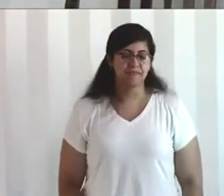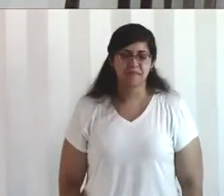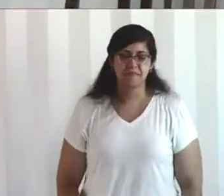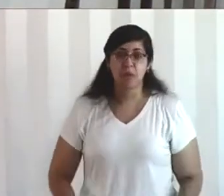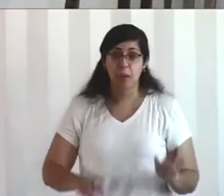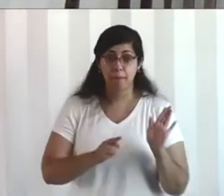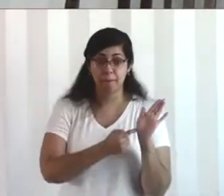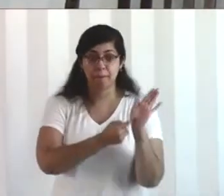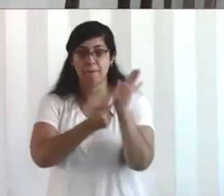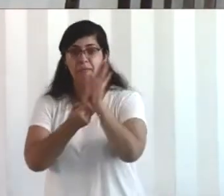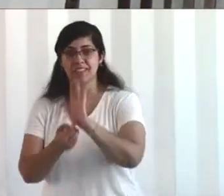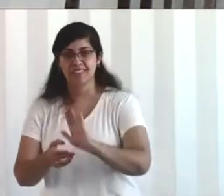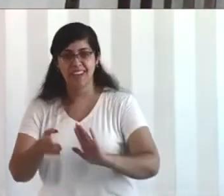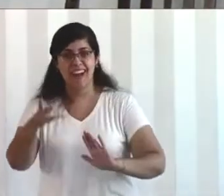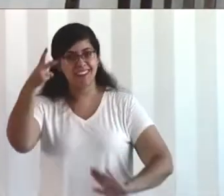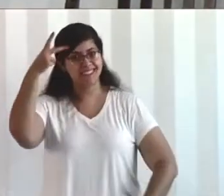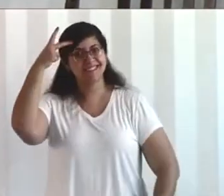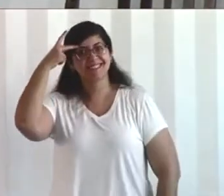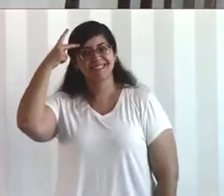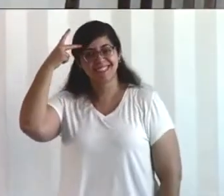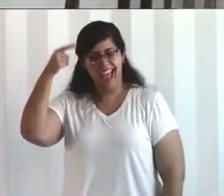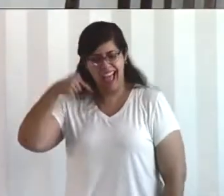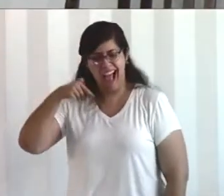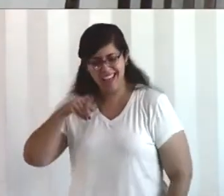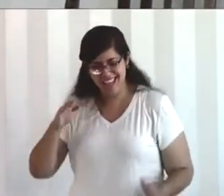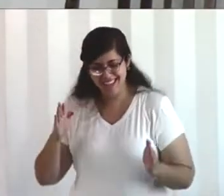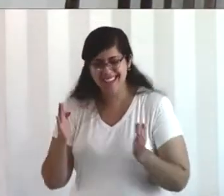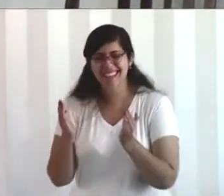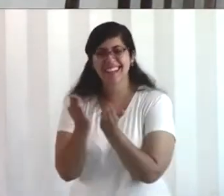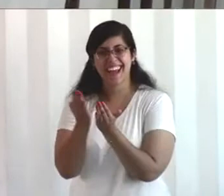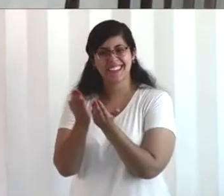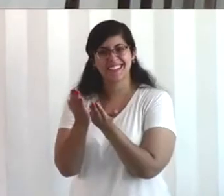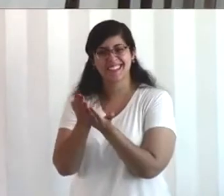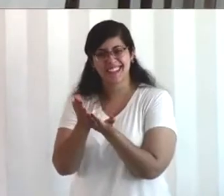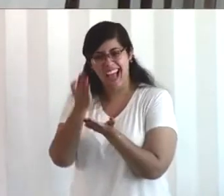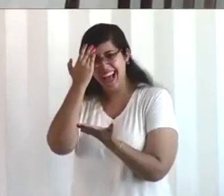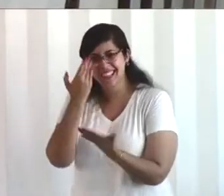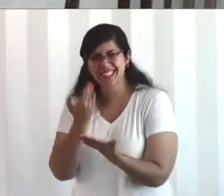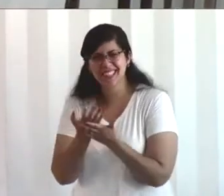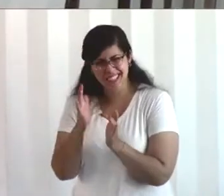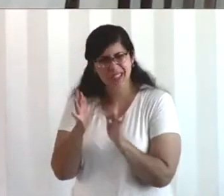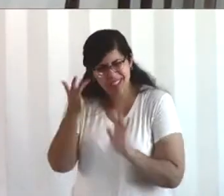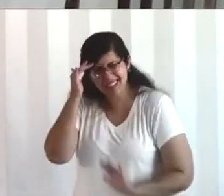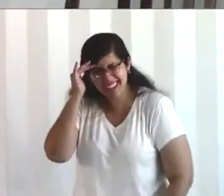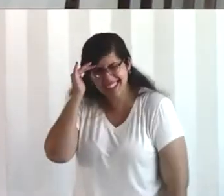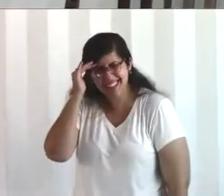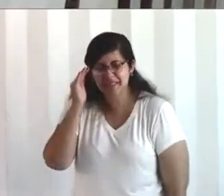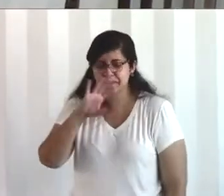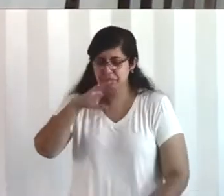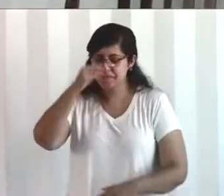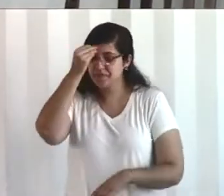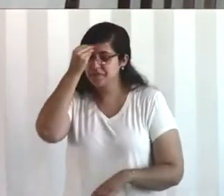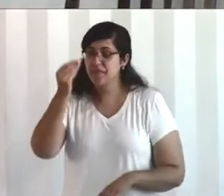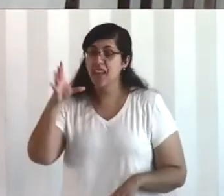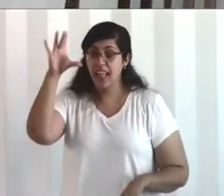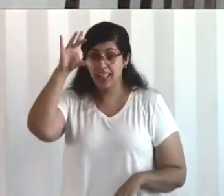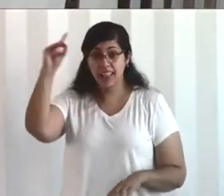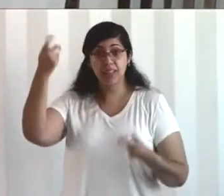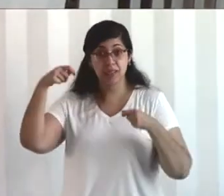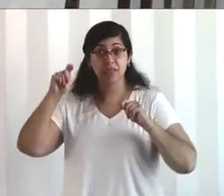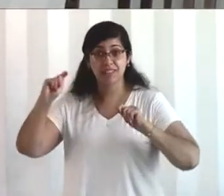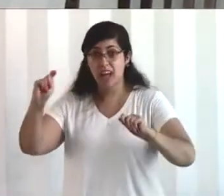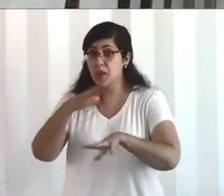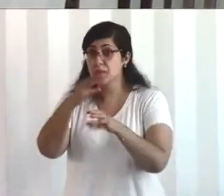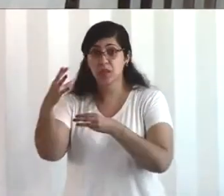cidade. E essa é uma maneira fácil que Deus está nos dando. Deus nos dá ferramentas maravilhosas para que nós as